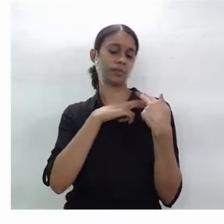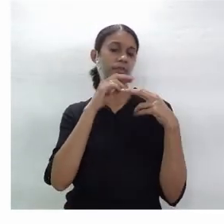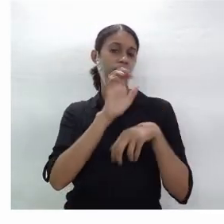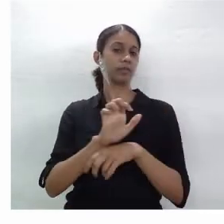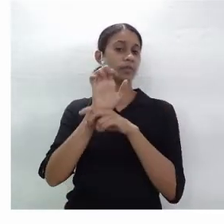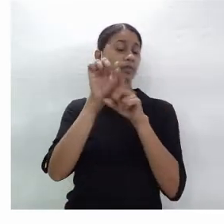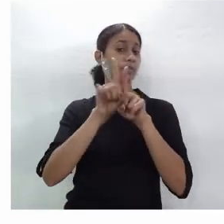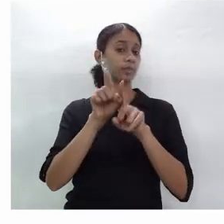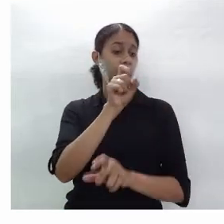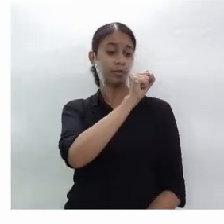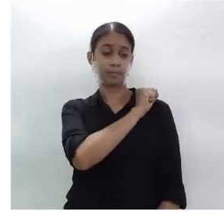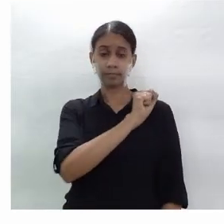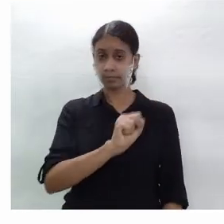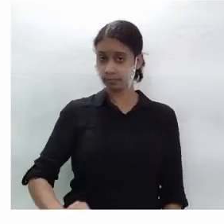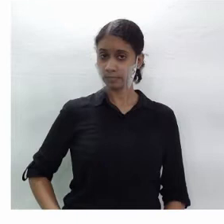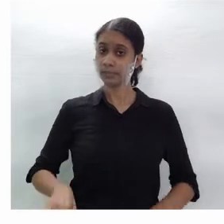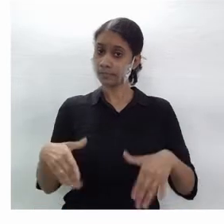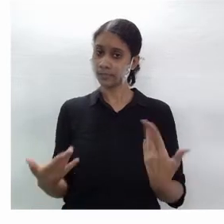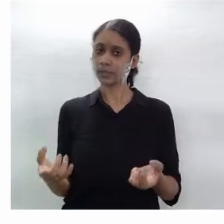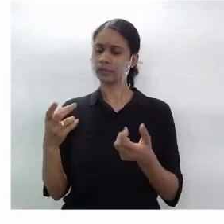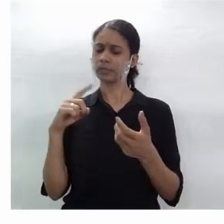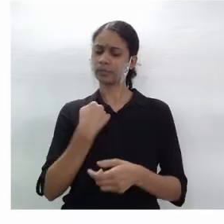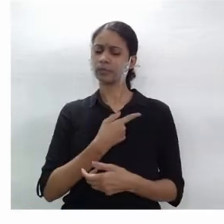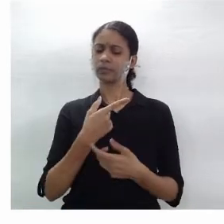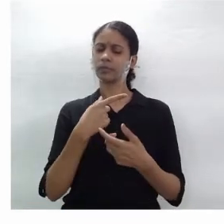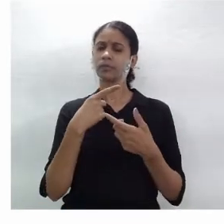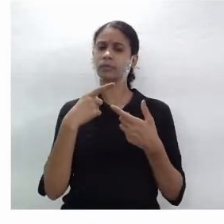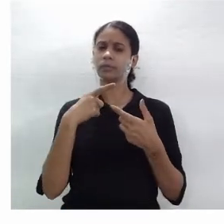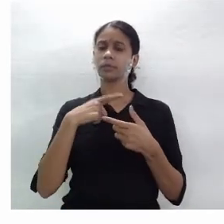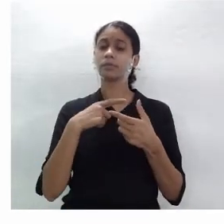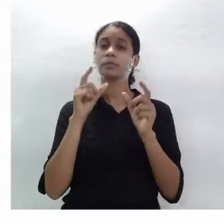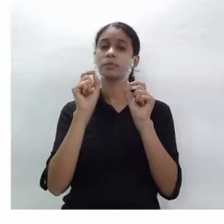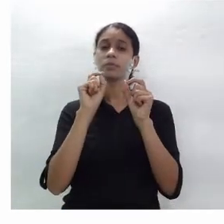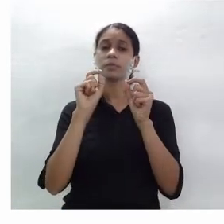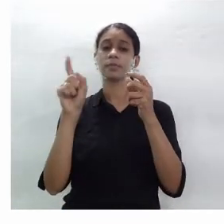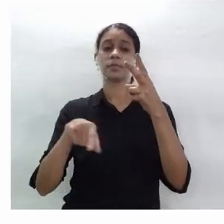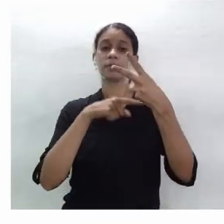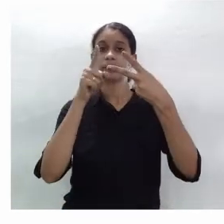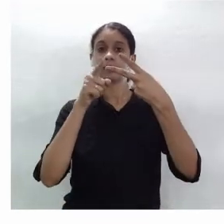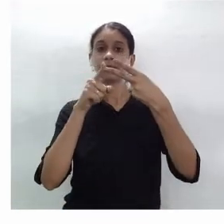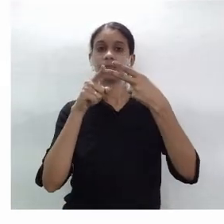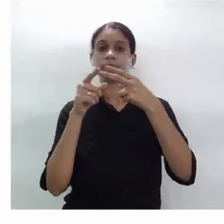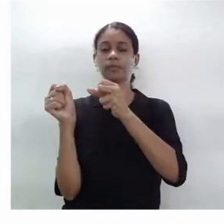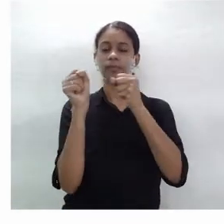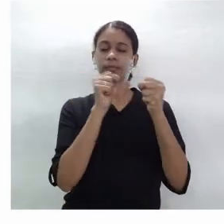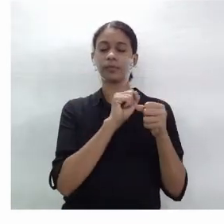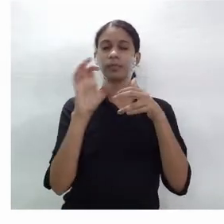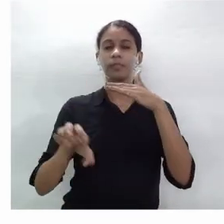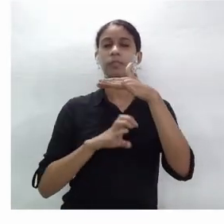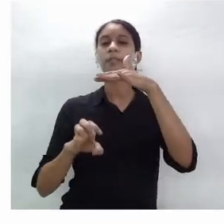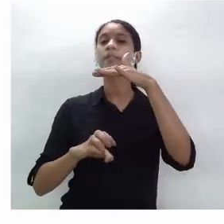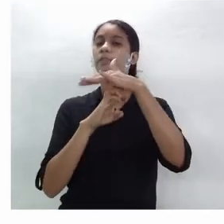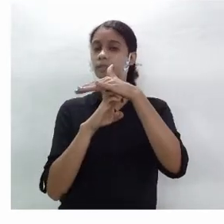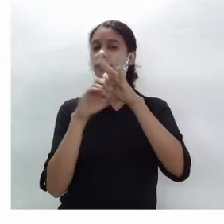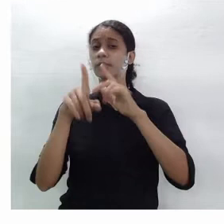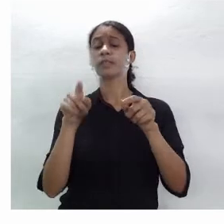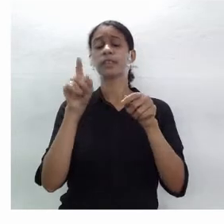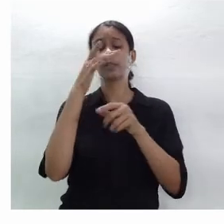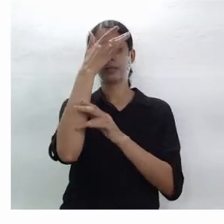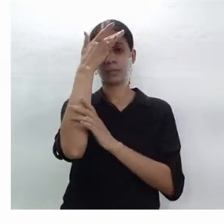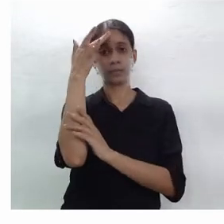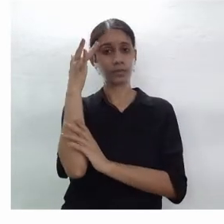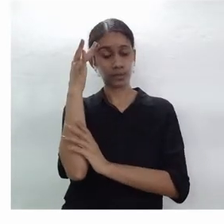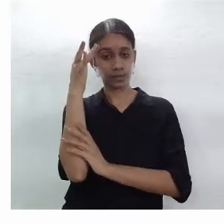os senadores. Nós temos aí o poder executivo, que é os gestores,